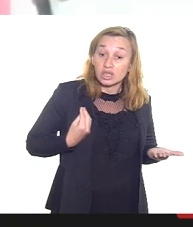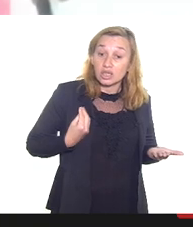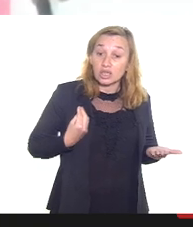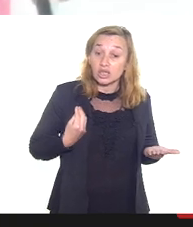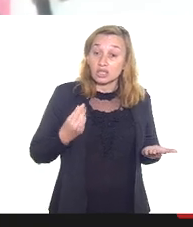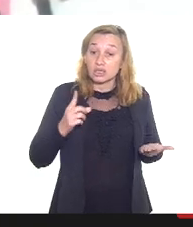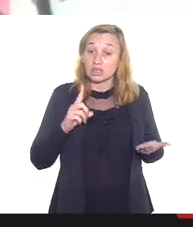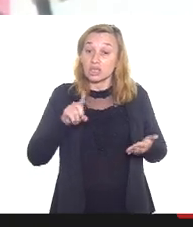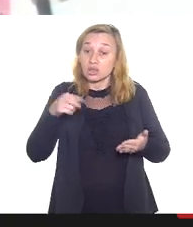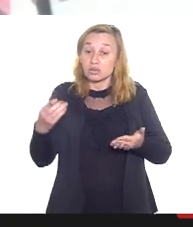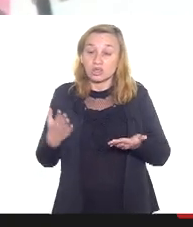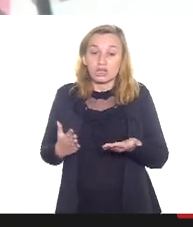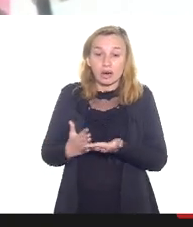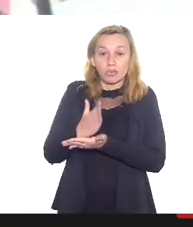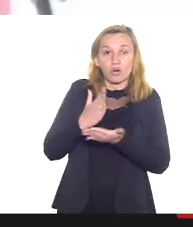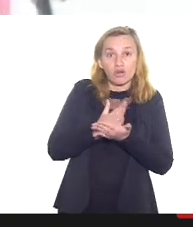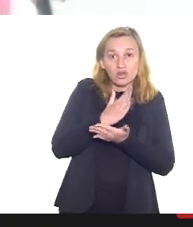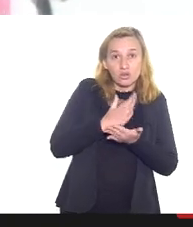nas aprovações